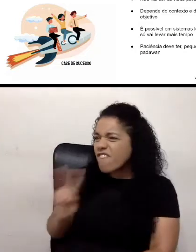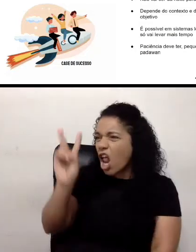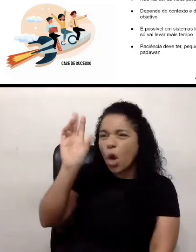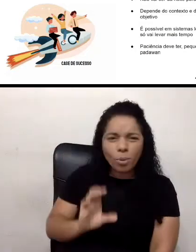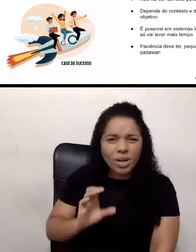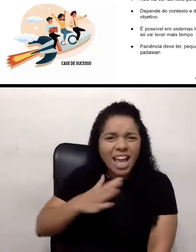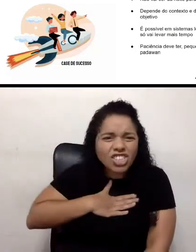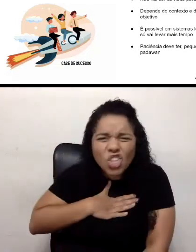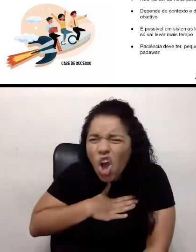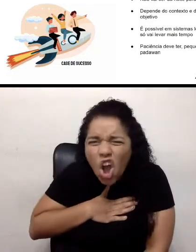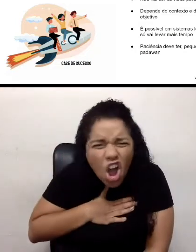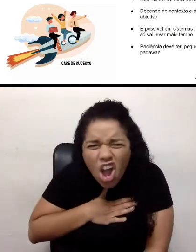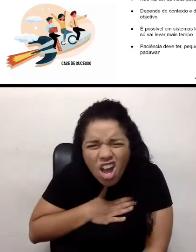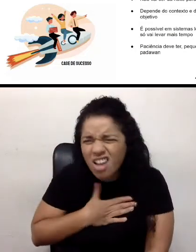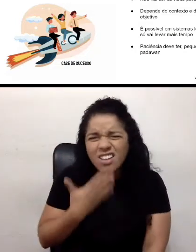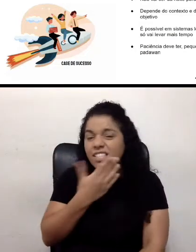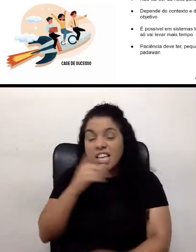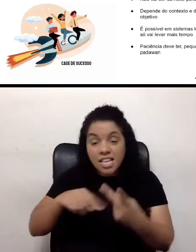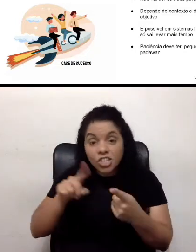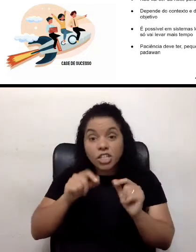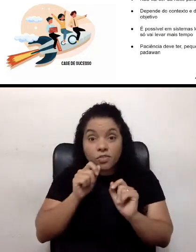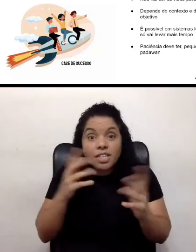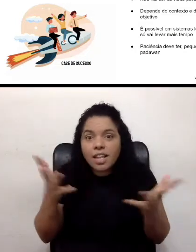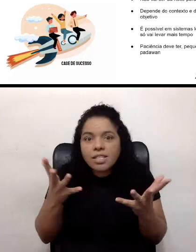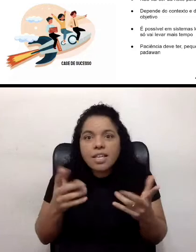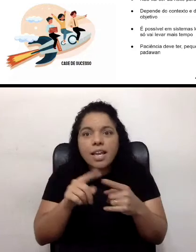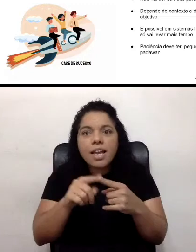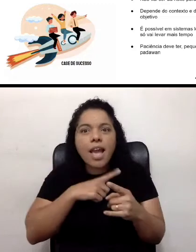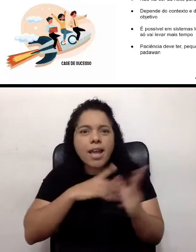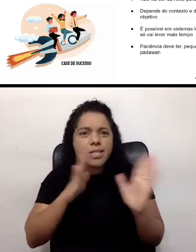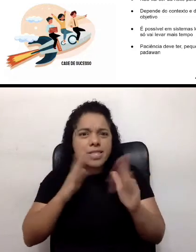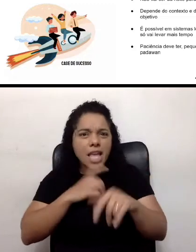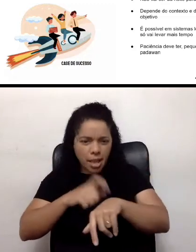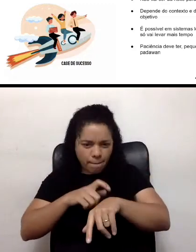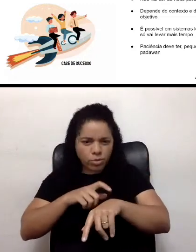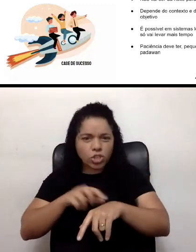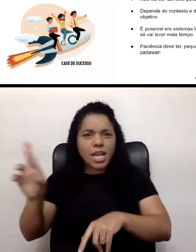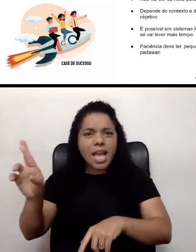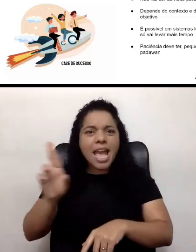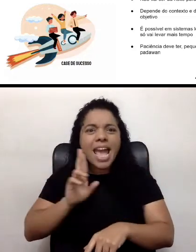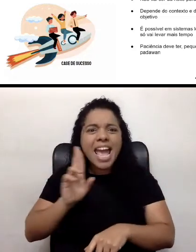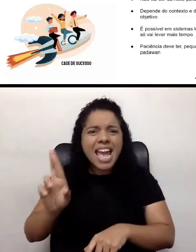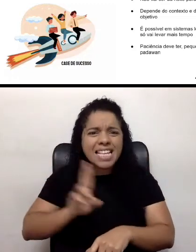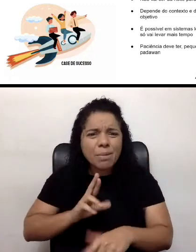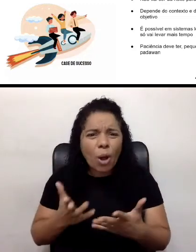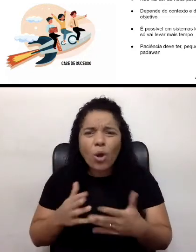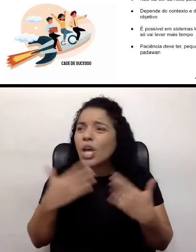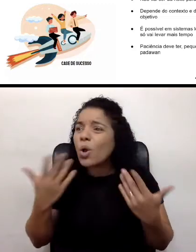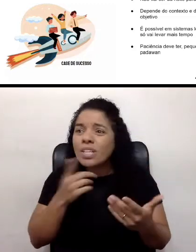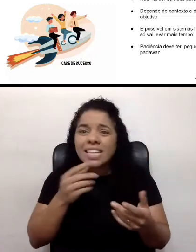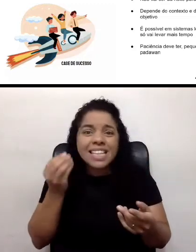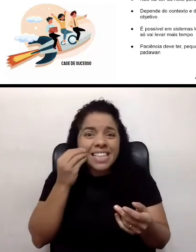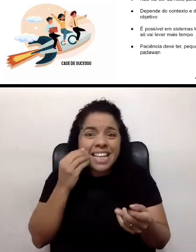cliente? Você trazer, assim, ter esse tempo de resposta. Quando que você ia